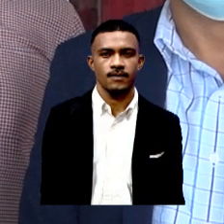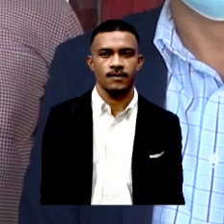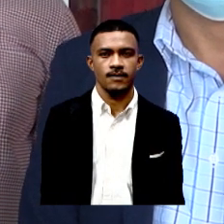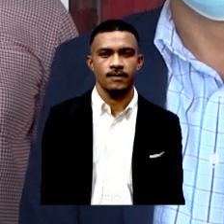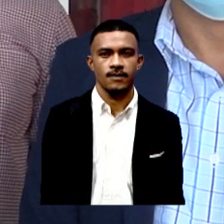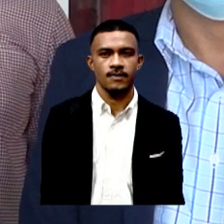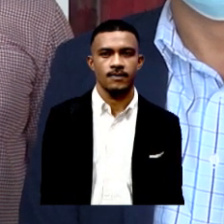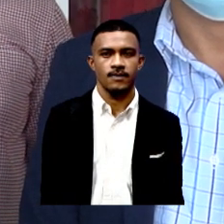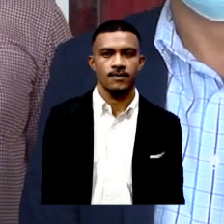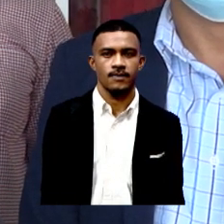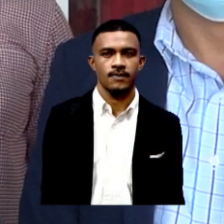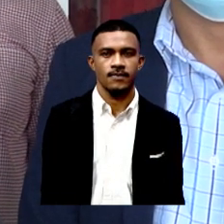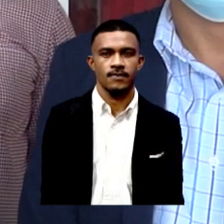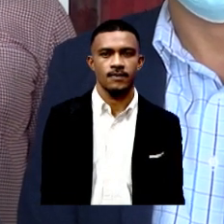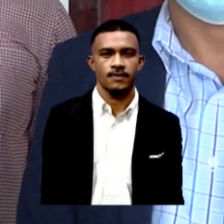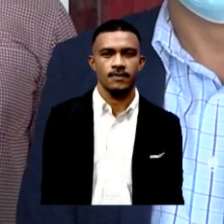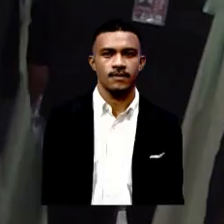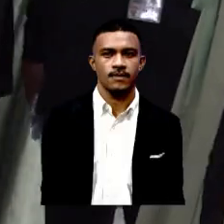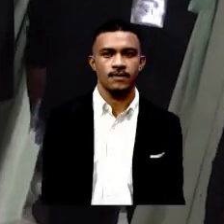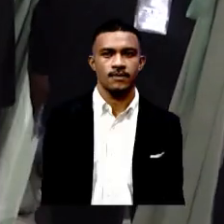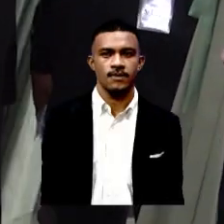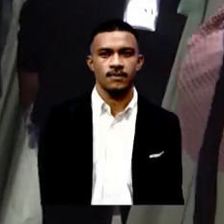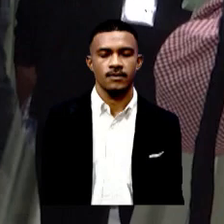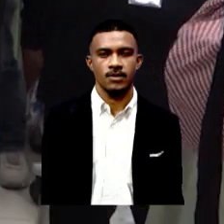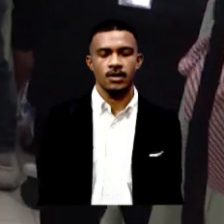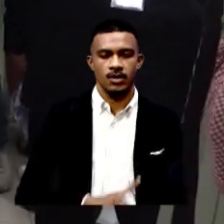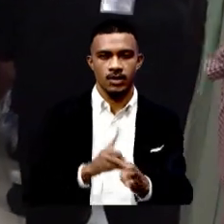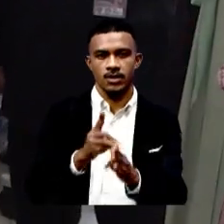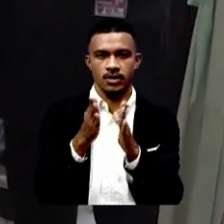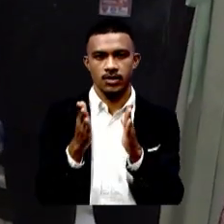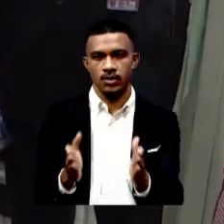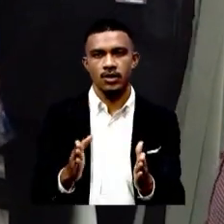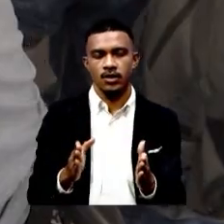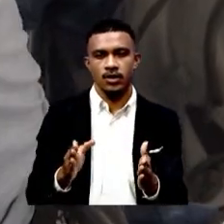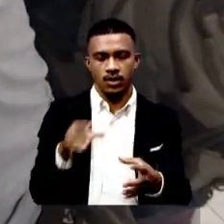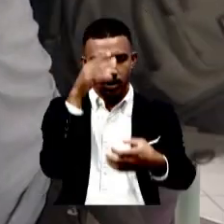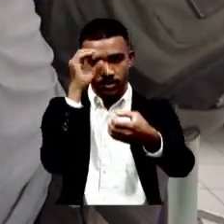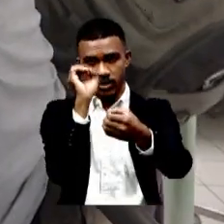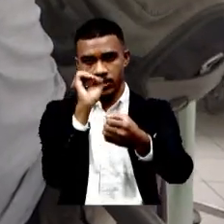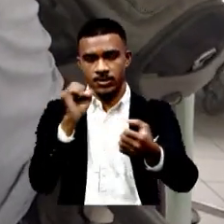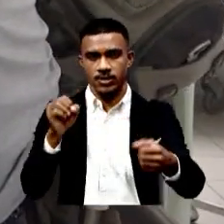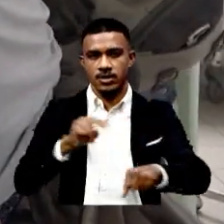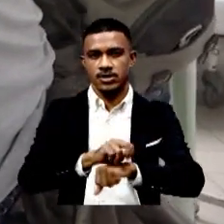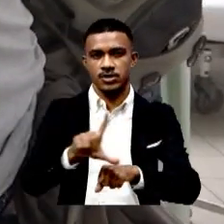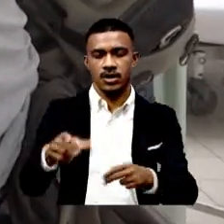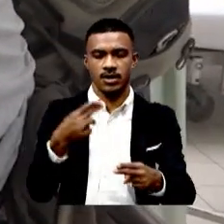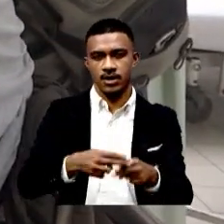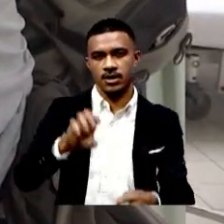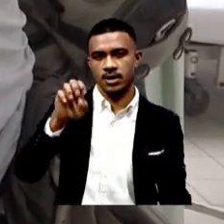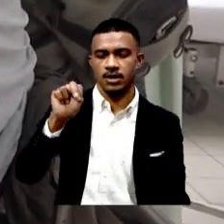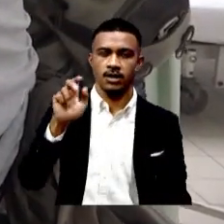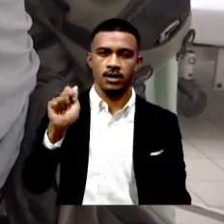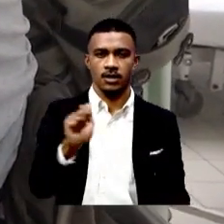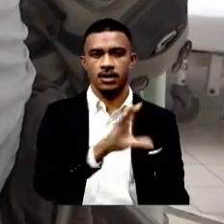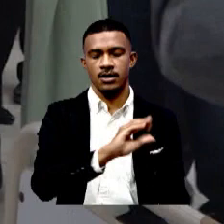the drug resistance in tuberculosis patients. Diretora Executiva Laboratório Nacional, Endan Soares da Silva Hatete, da